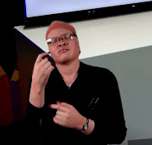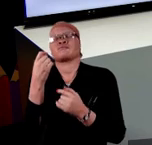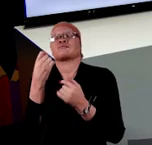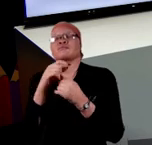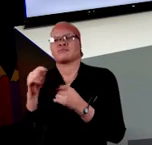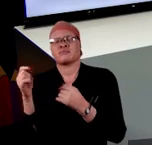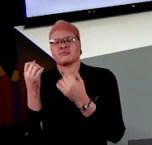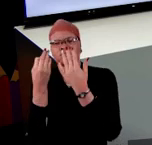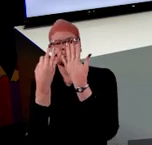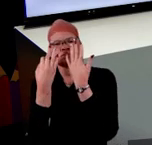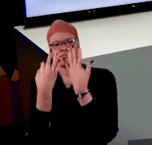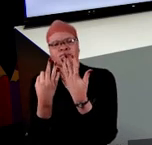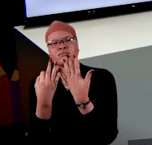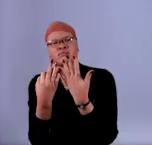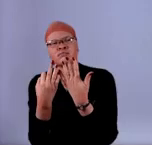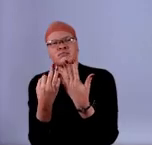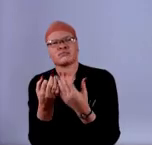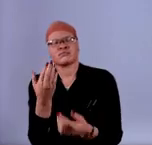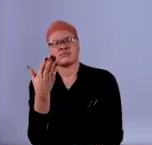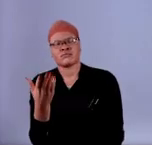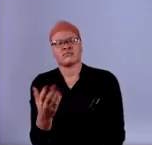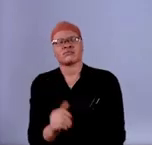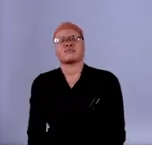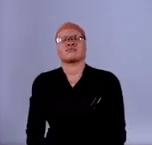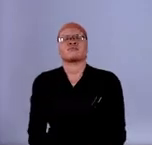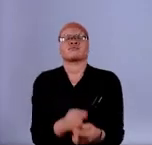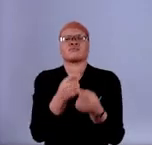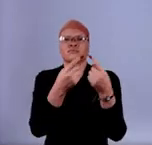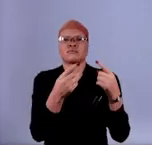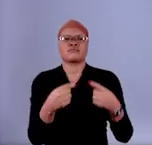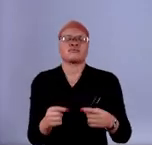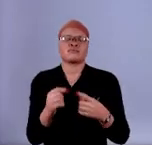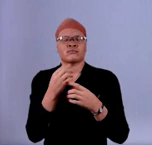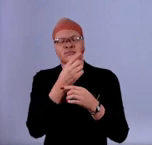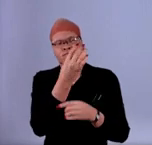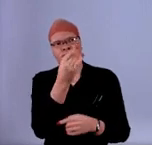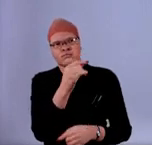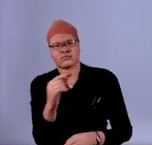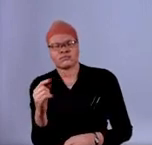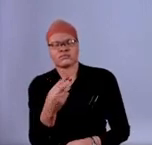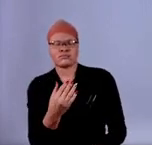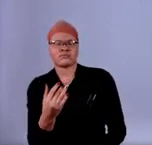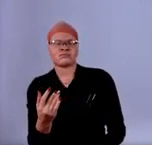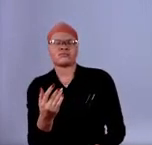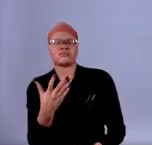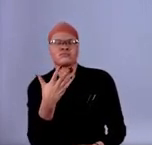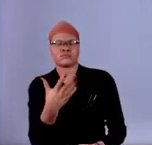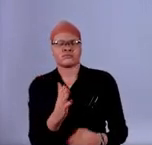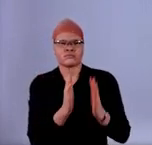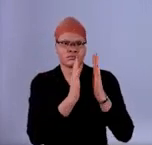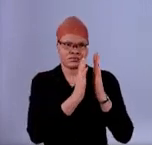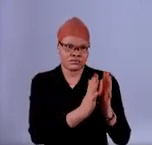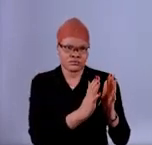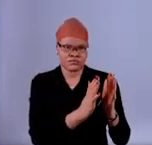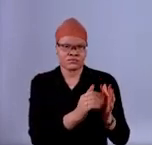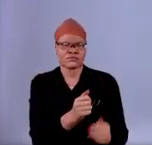Vamos agora para tipos de frações frações próprias e frações impróprias temos